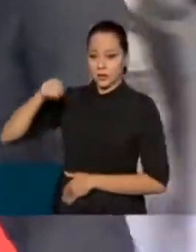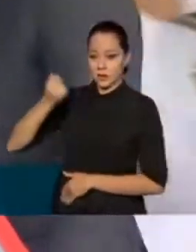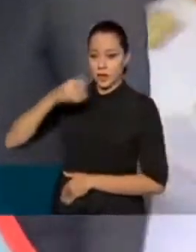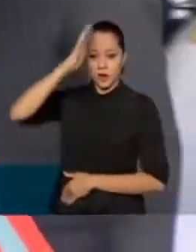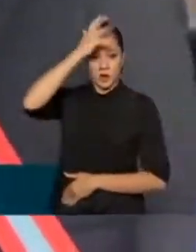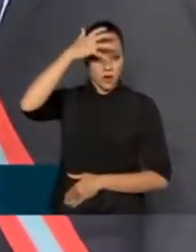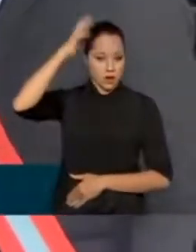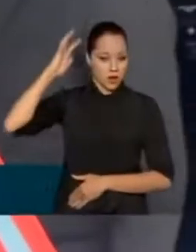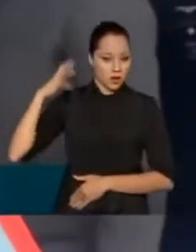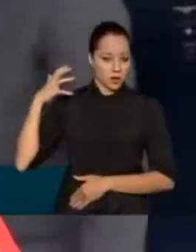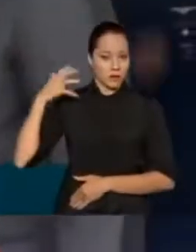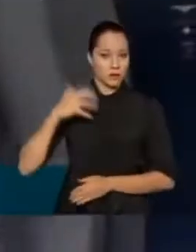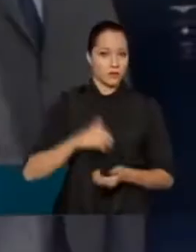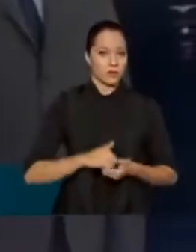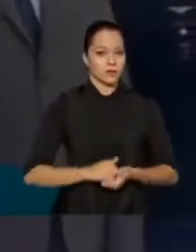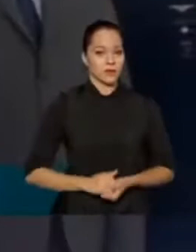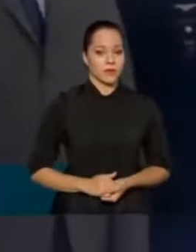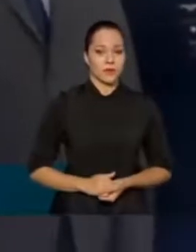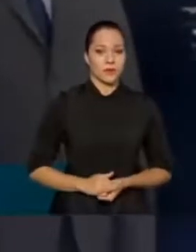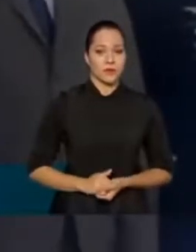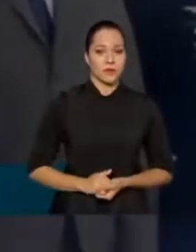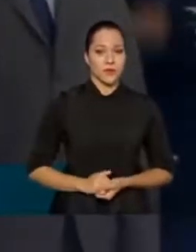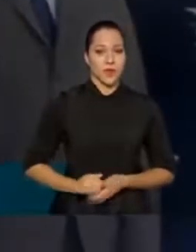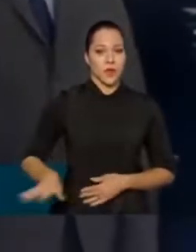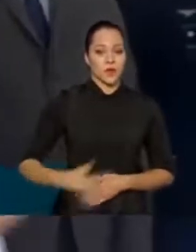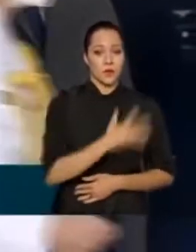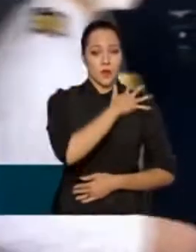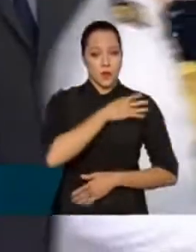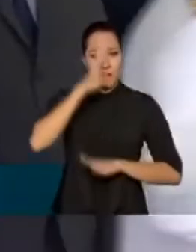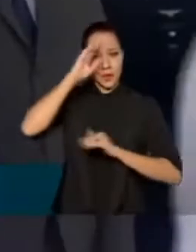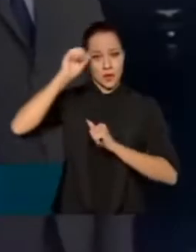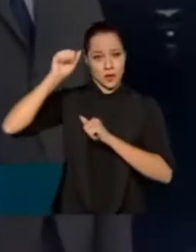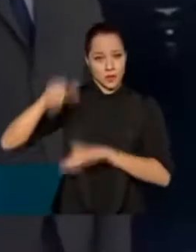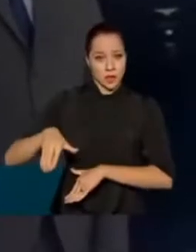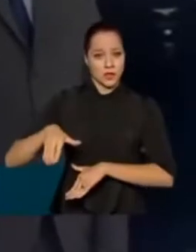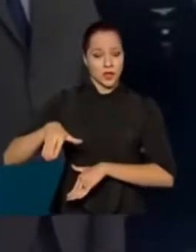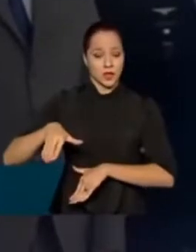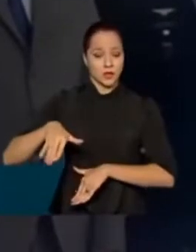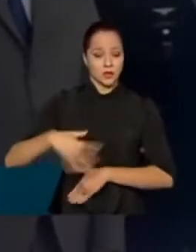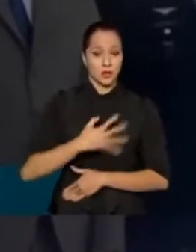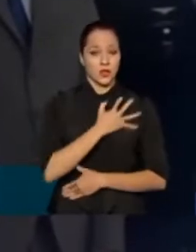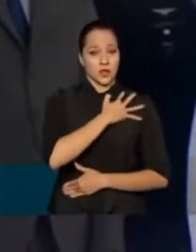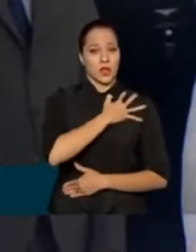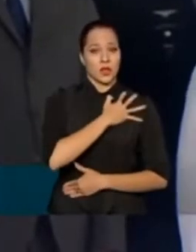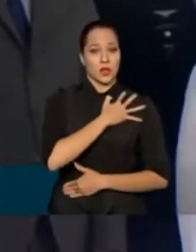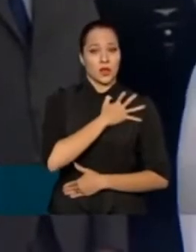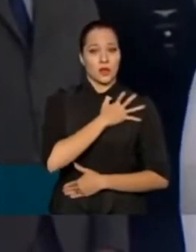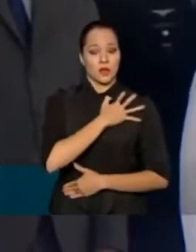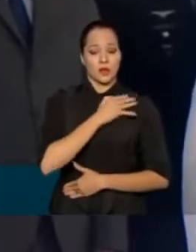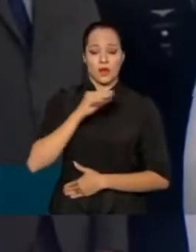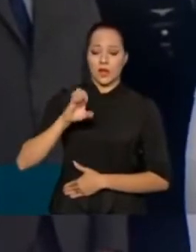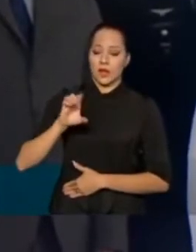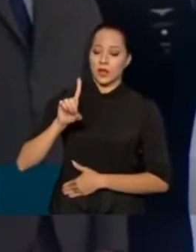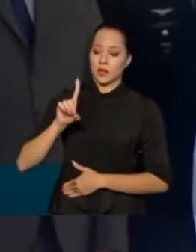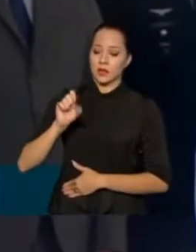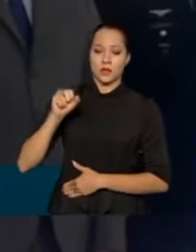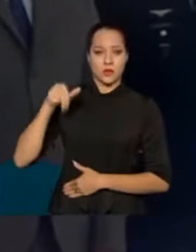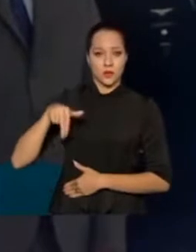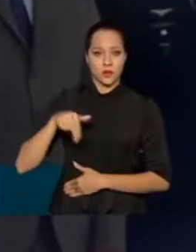Heleno Ribeiro Pereira. Do Comandante do Exército, General de Exército, Edson Leal